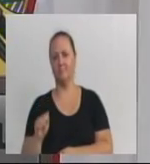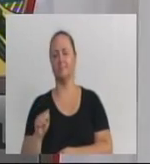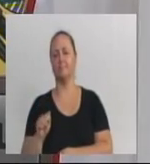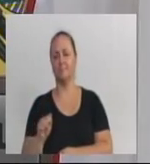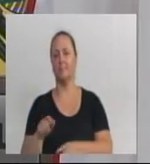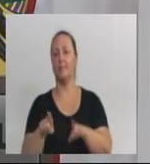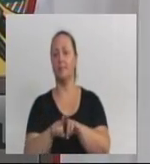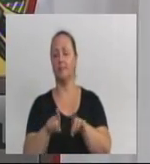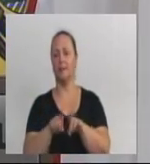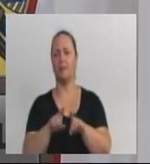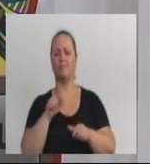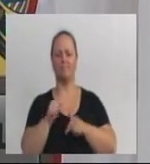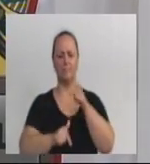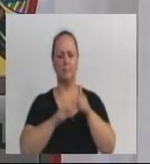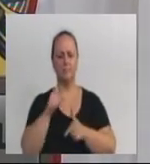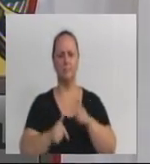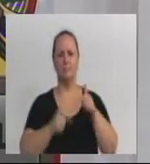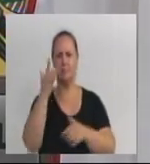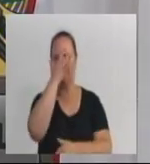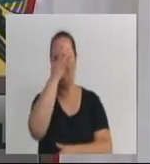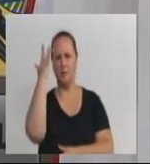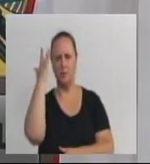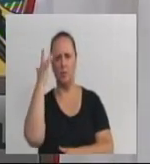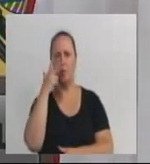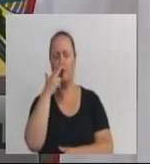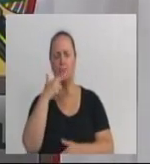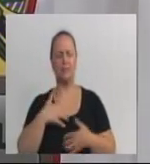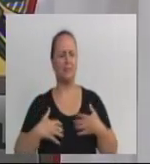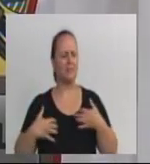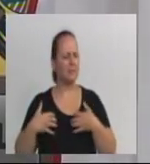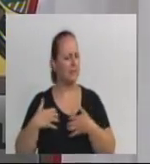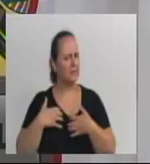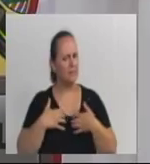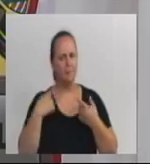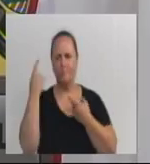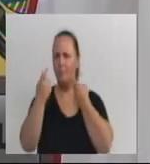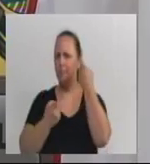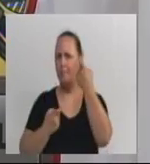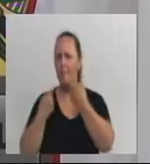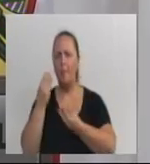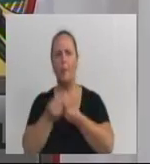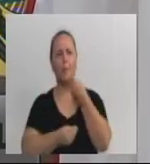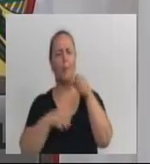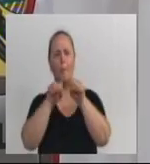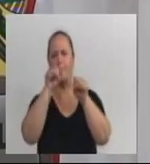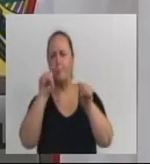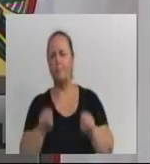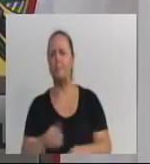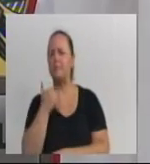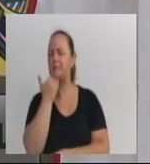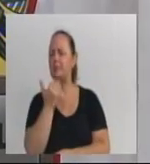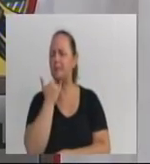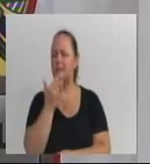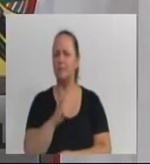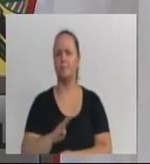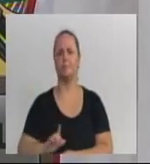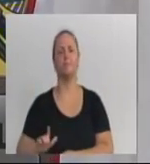e os trabalhadores e trabalhadoras de Blumenau agonizando com o sistema que não funcionava no município de